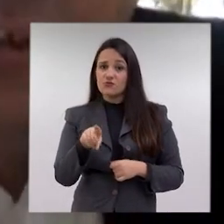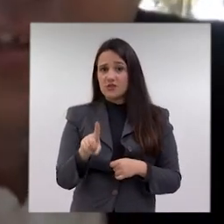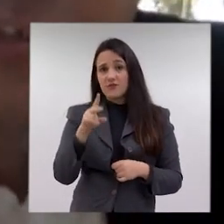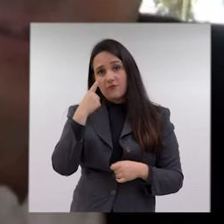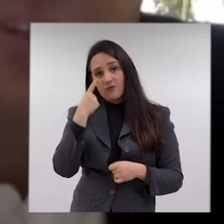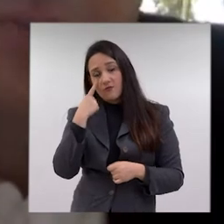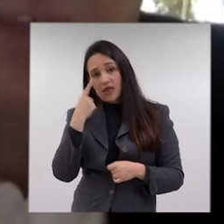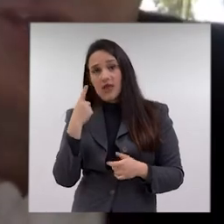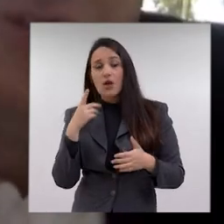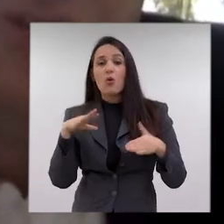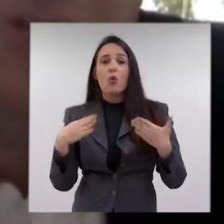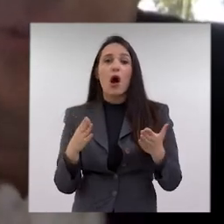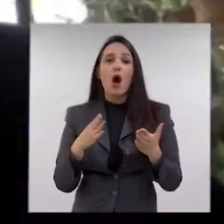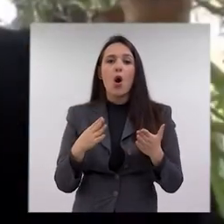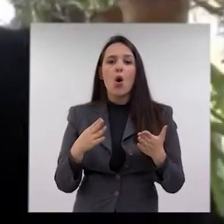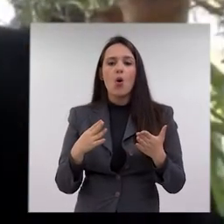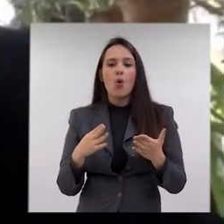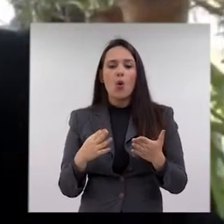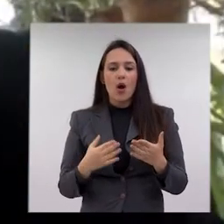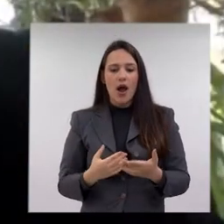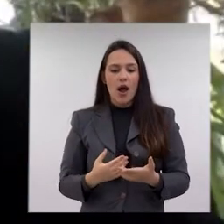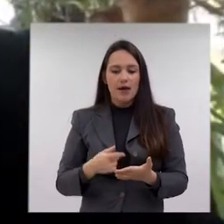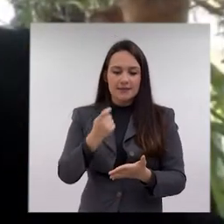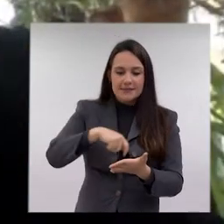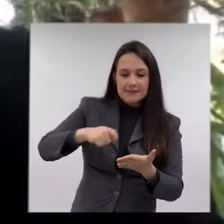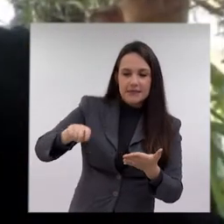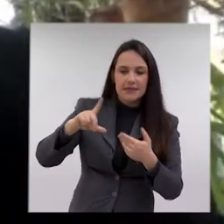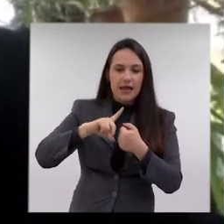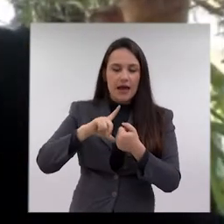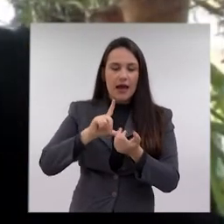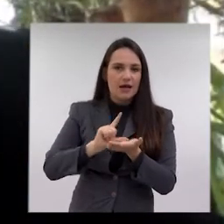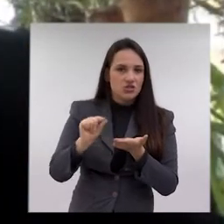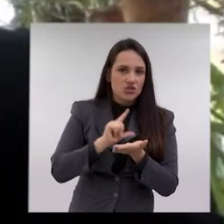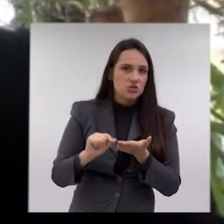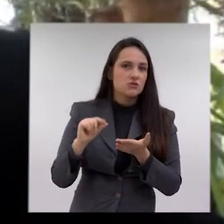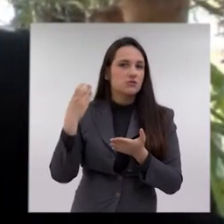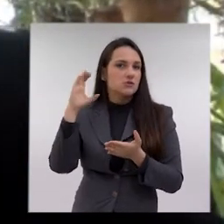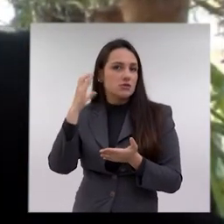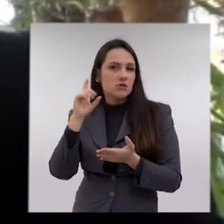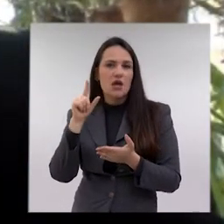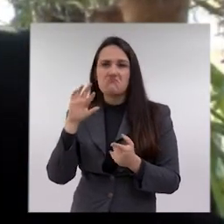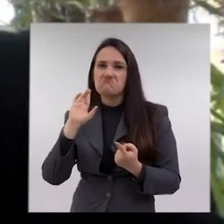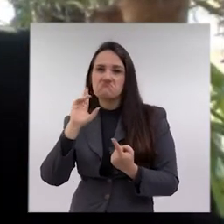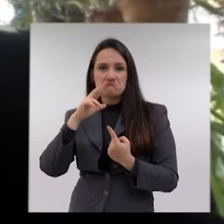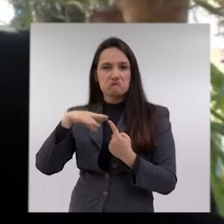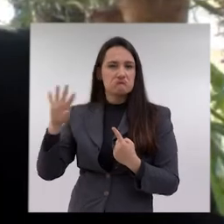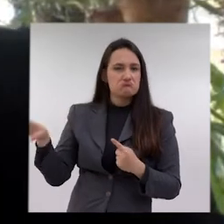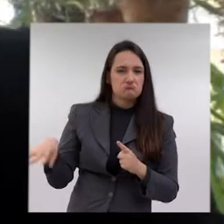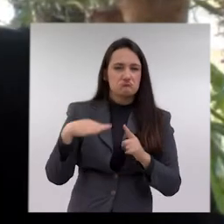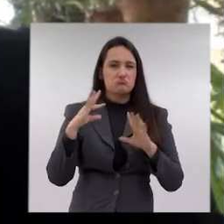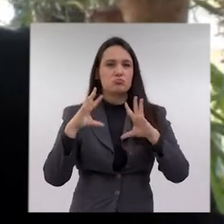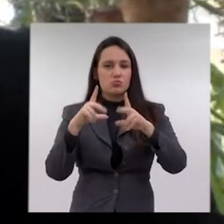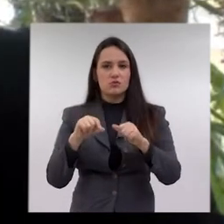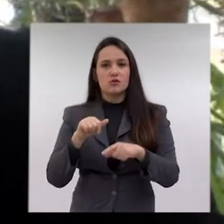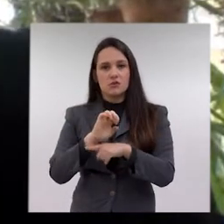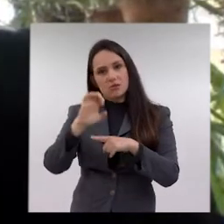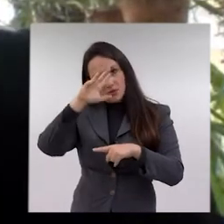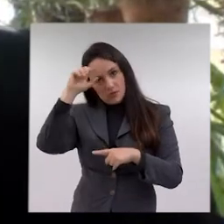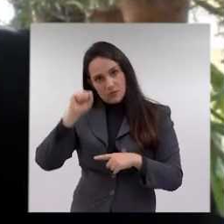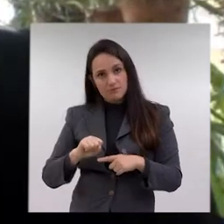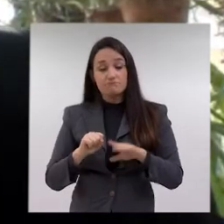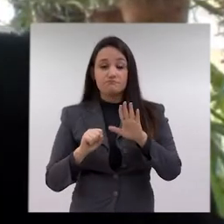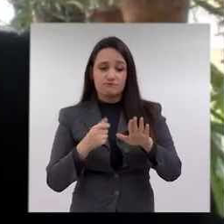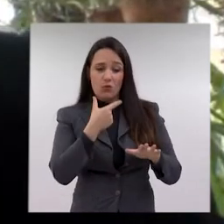das produções científicas do Mato Grosso do Sul, ele está, é uma das referências em nível de estado.